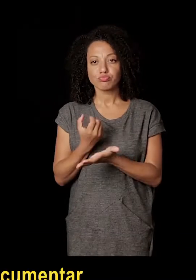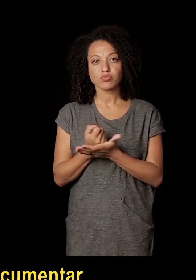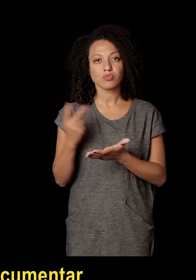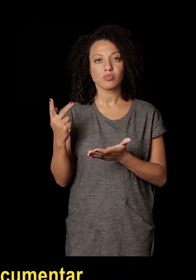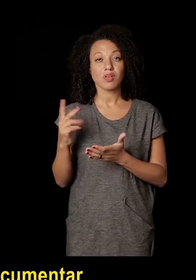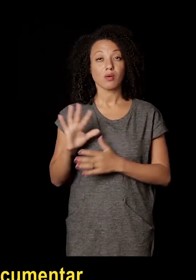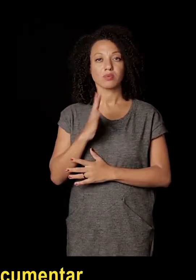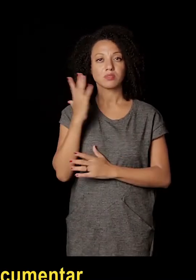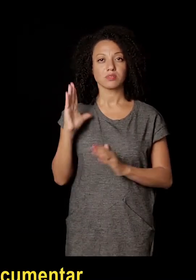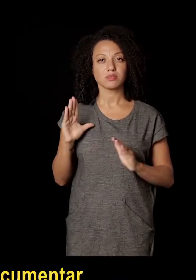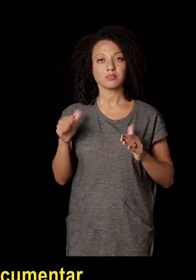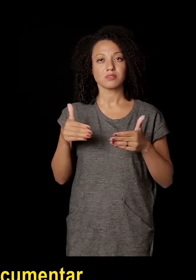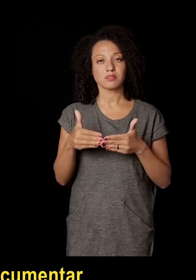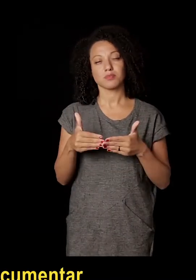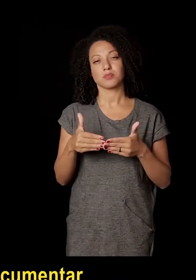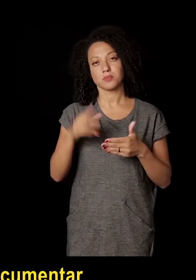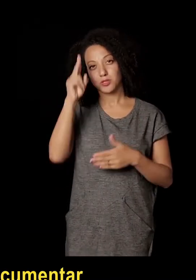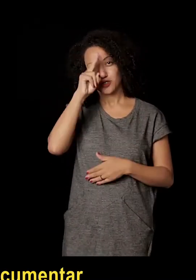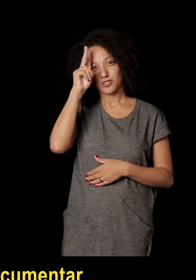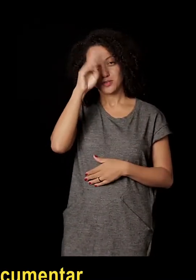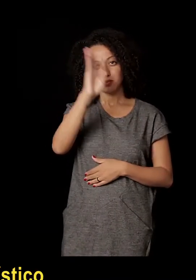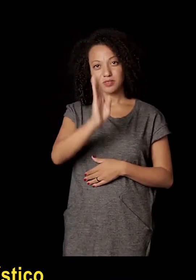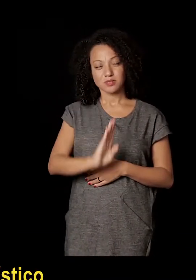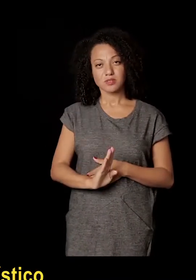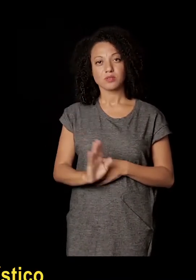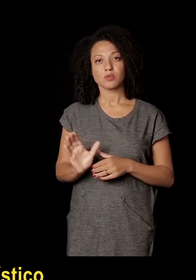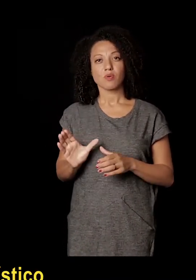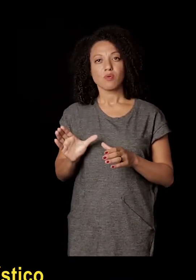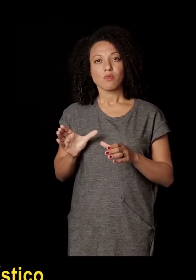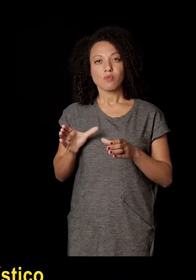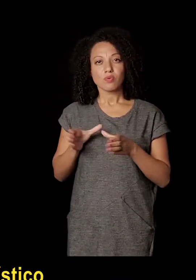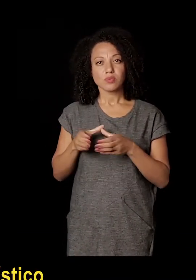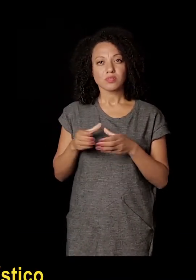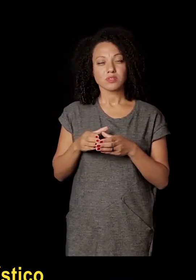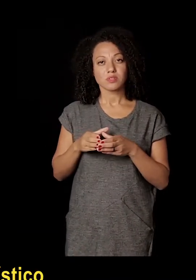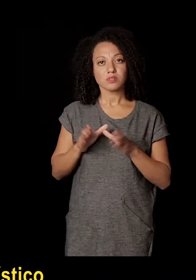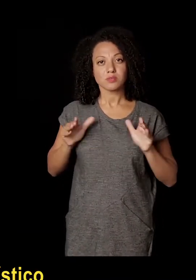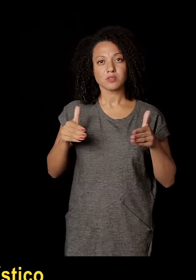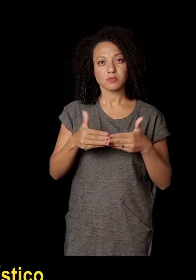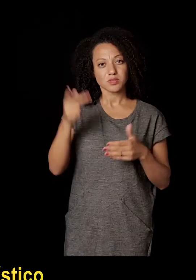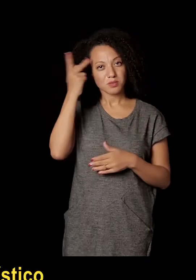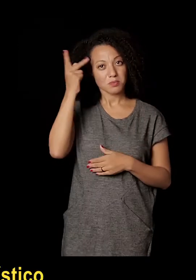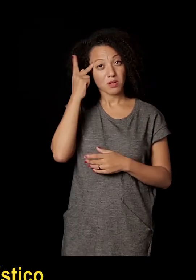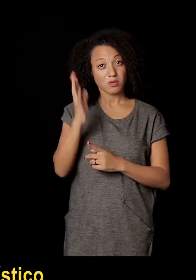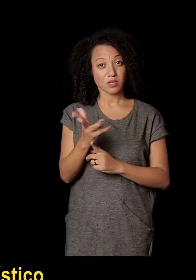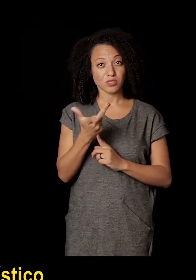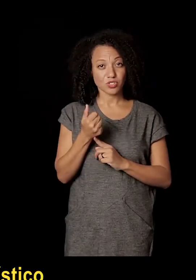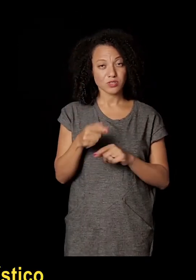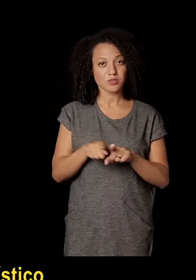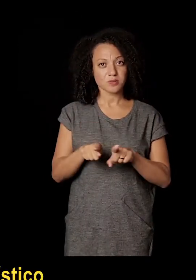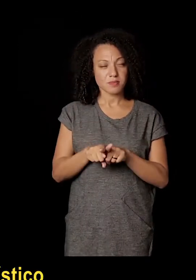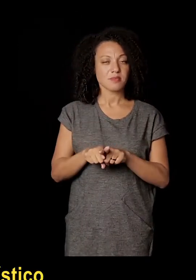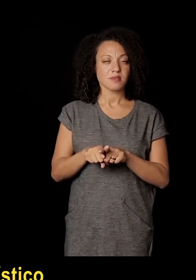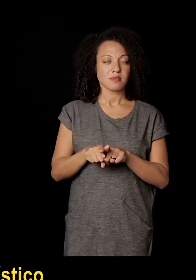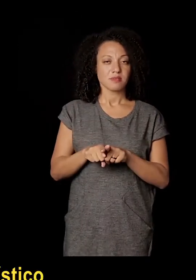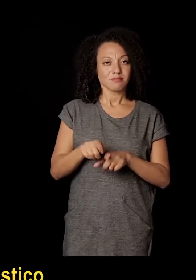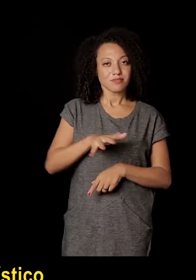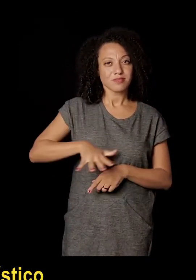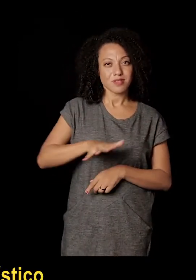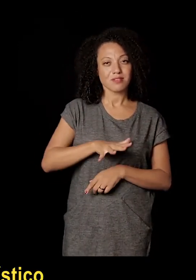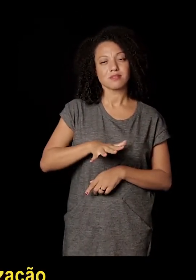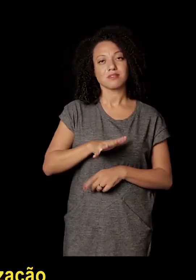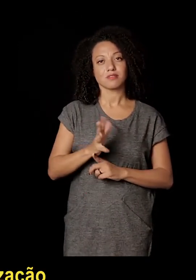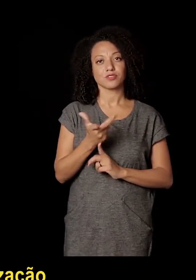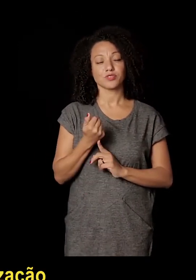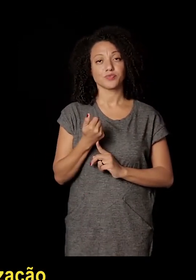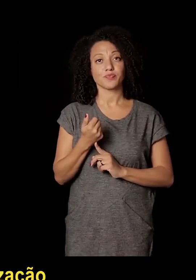patrimônio histórico brasileiro para um conselho de patrimônio histórico de São Paulo, artístico e histórico de São Paulo. E